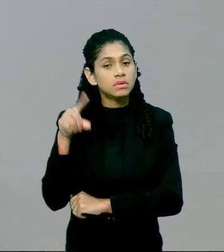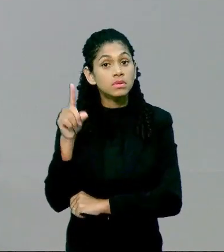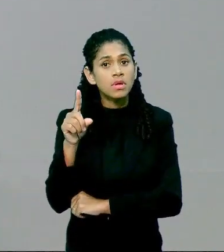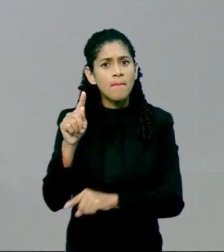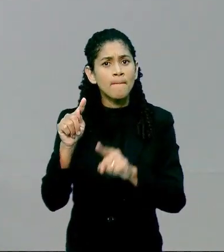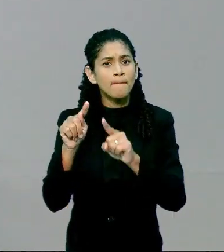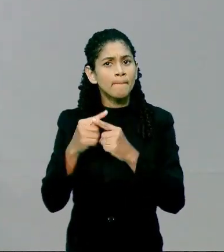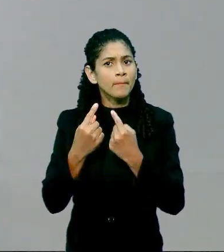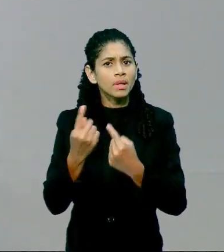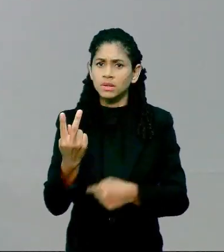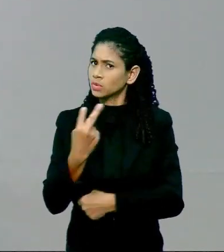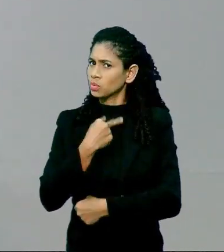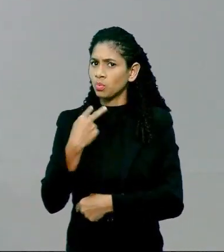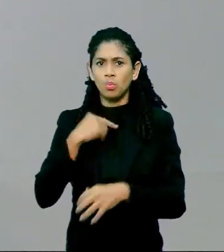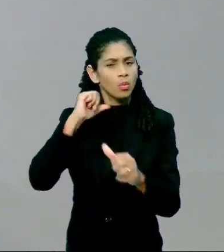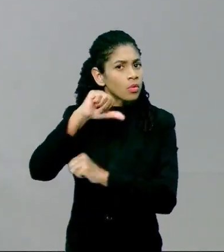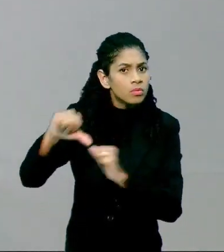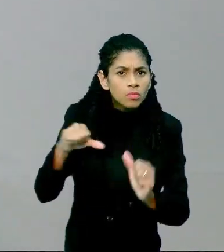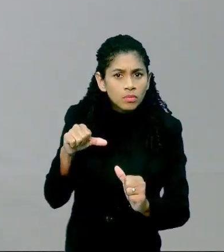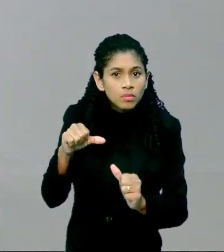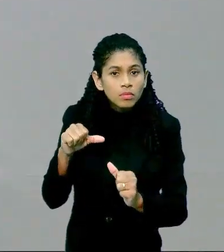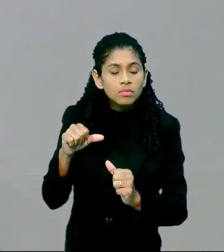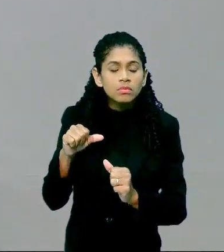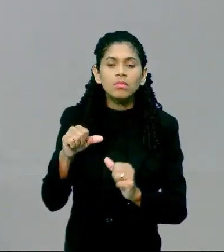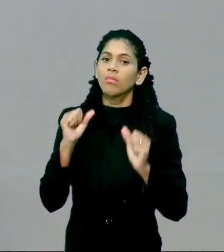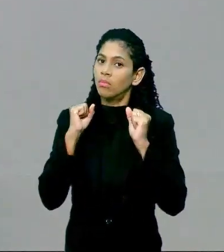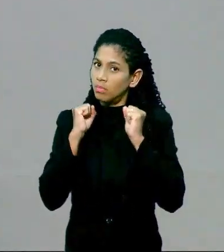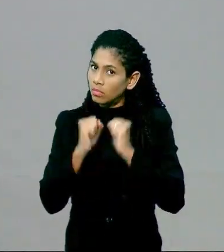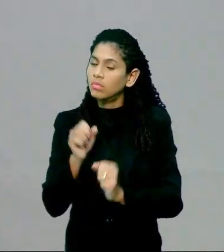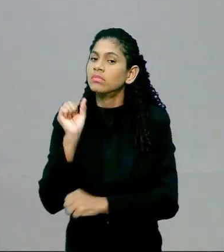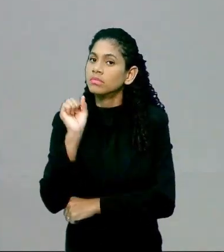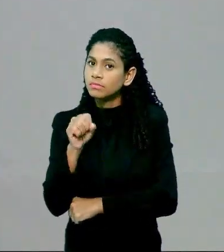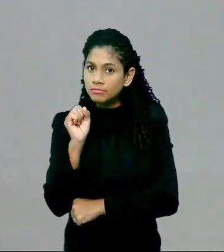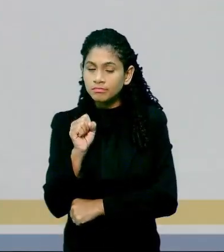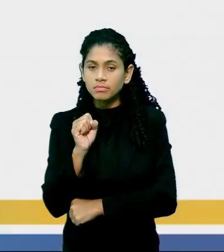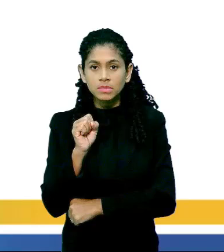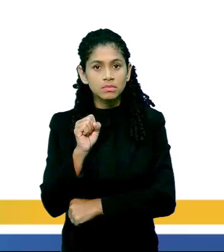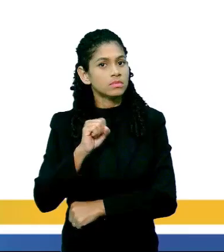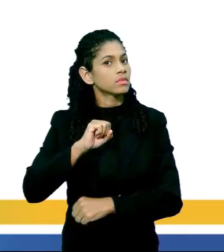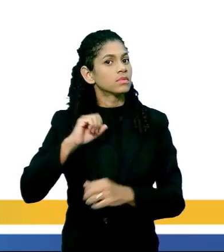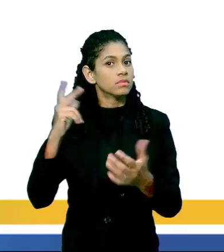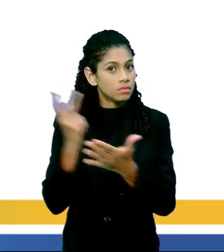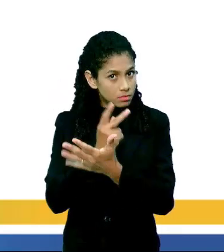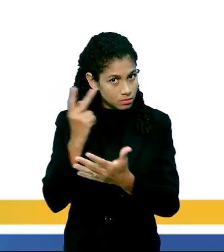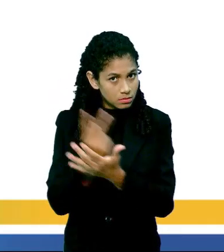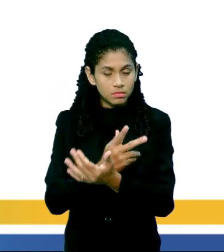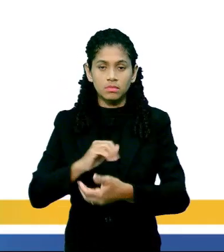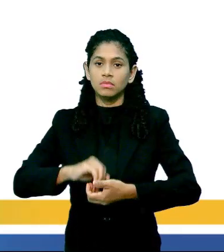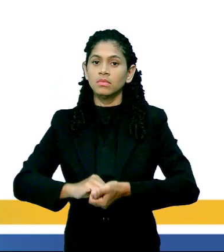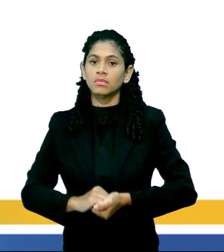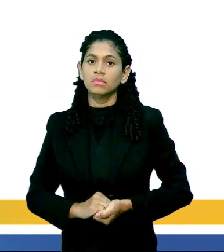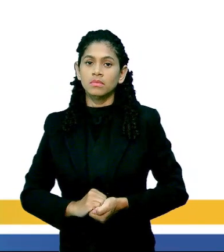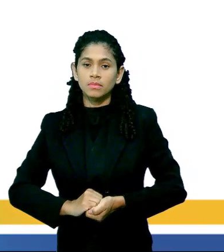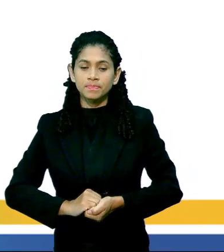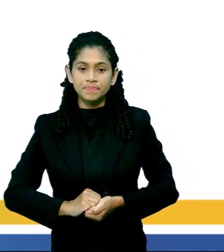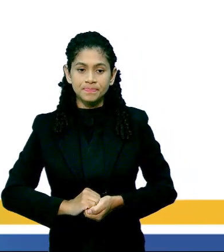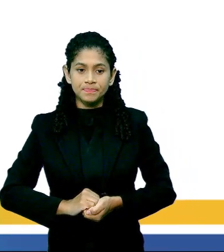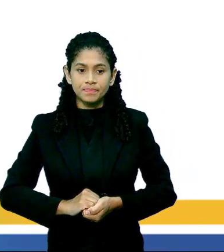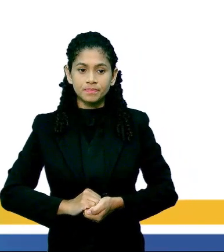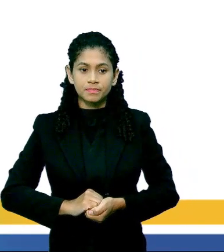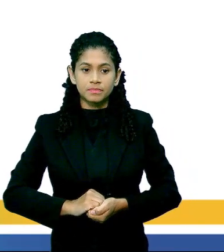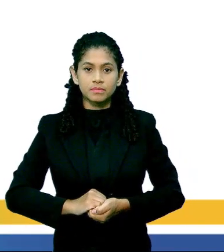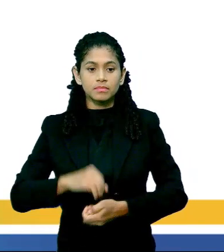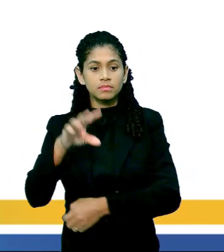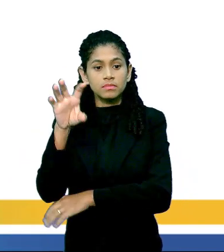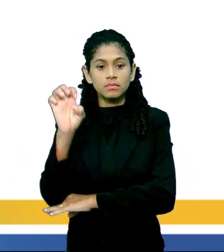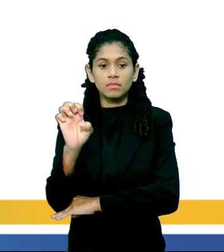de jogo, porque as regras do jogo são o quê? Adaptadas. Então, deleta a alternativa D. Por fim, a gente tem a alternativa E, que no